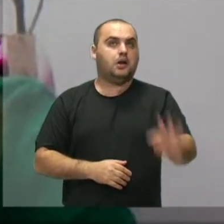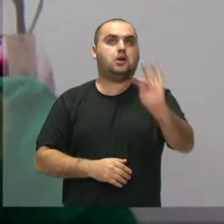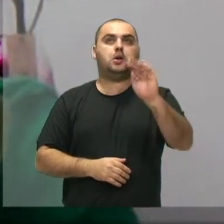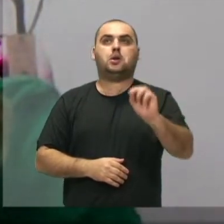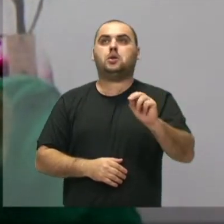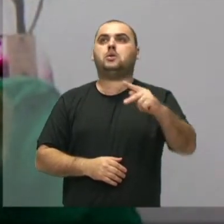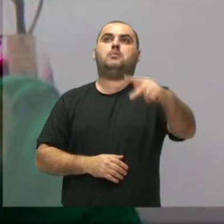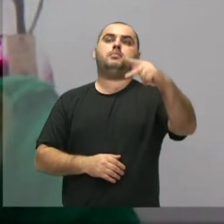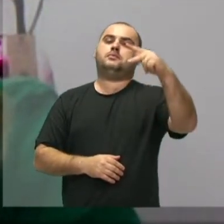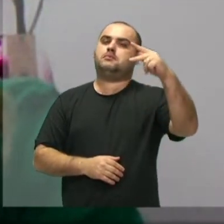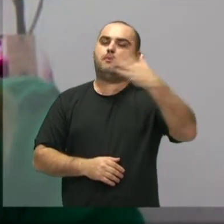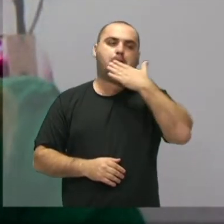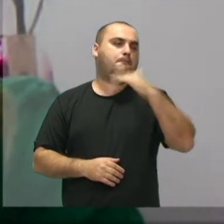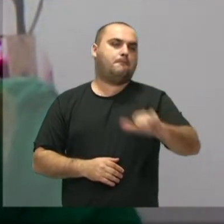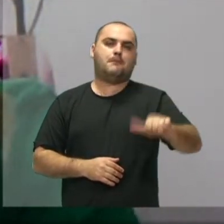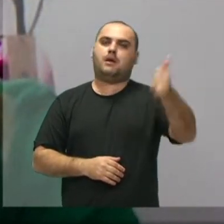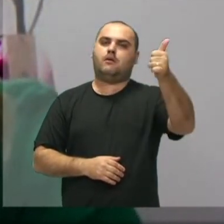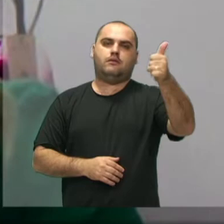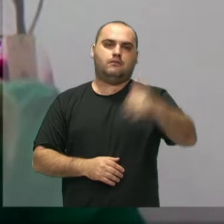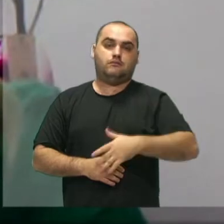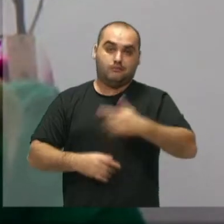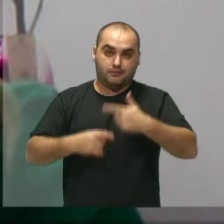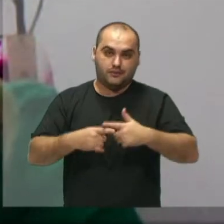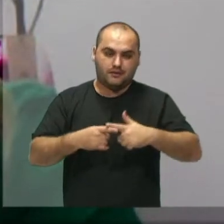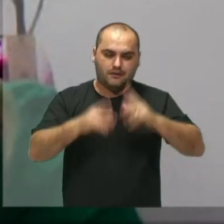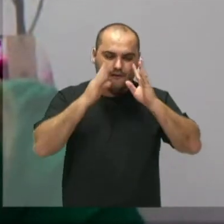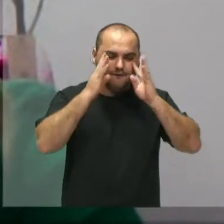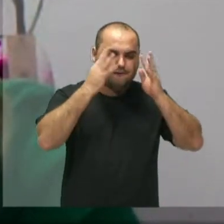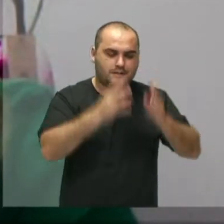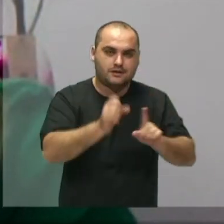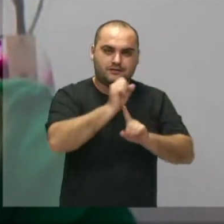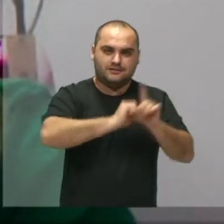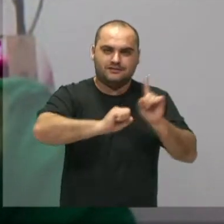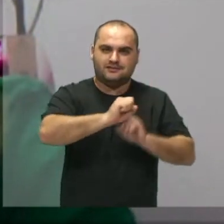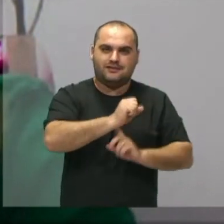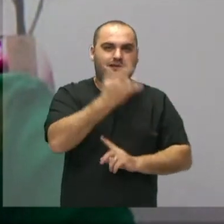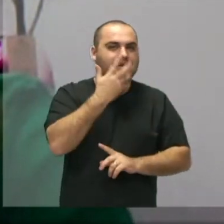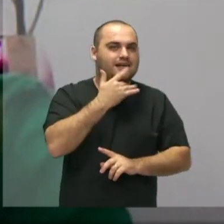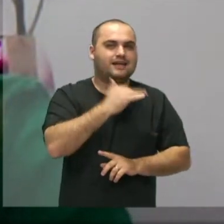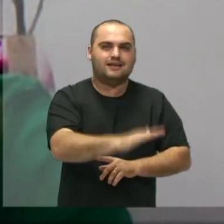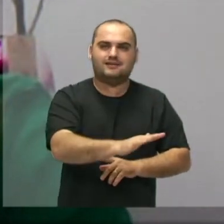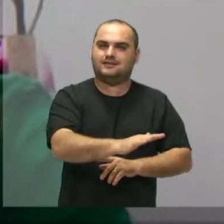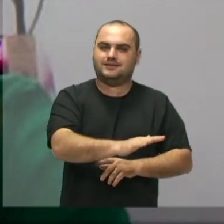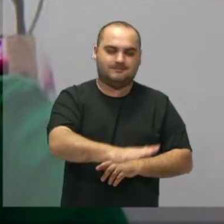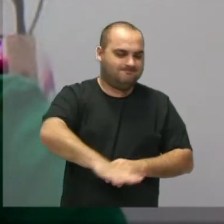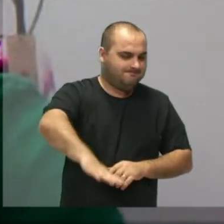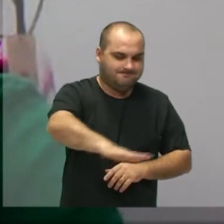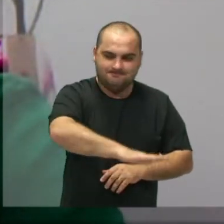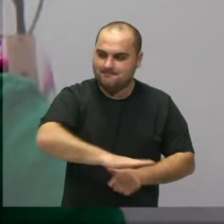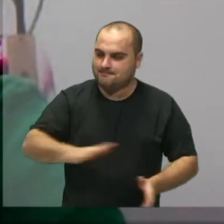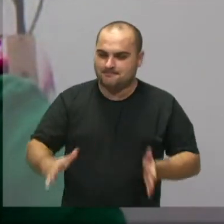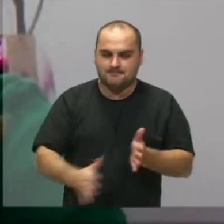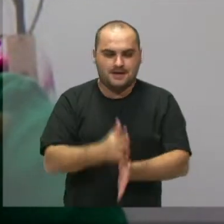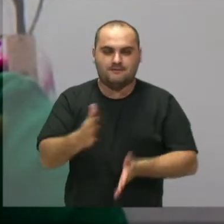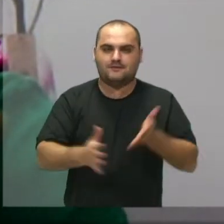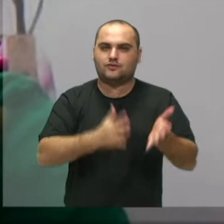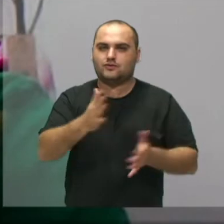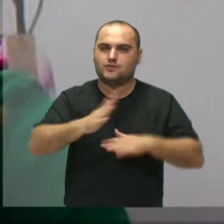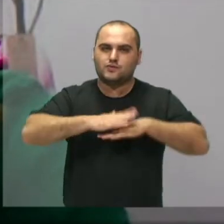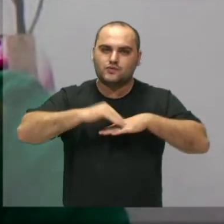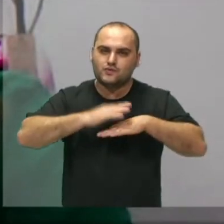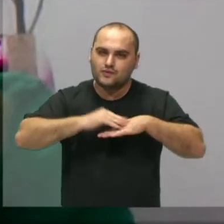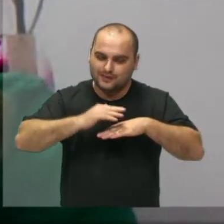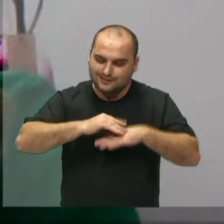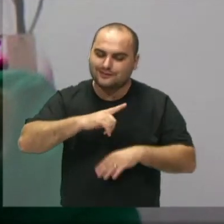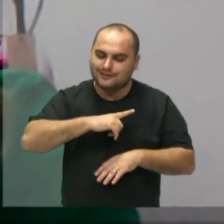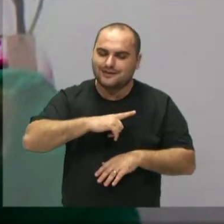ele é o melhor, porque ele tem um olhar social, principalmente para a criança, de uma maneira maravilhosa, assim, muito carinhoso, ele tem